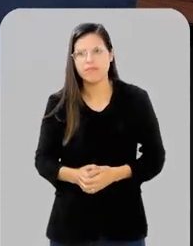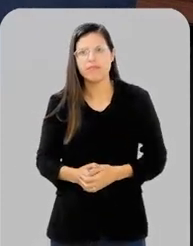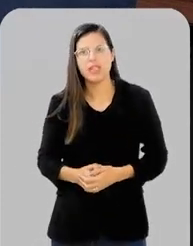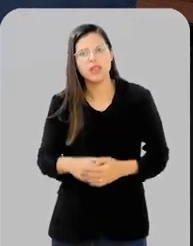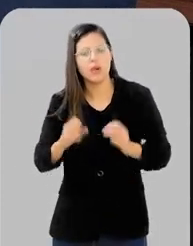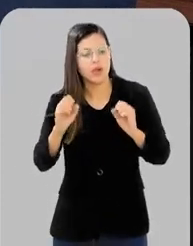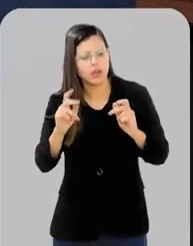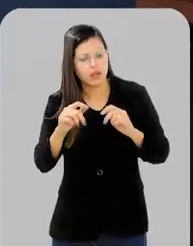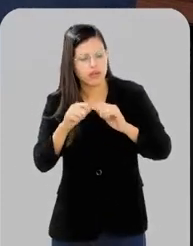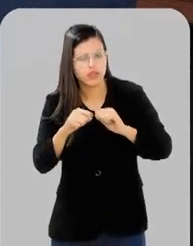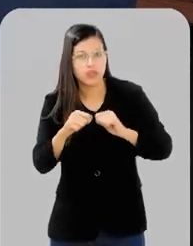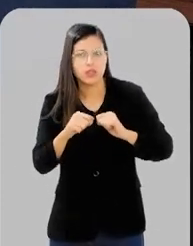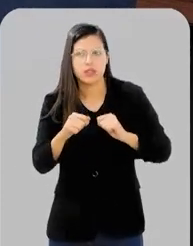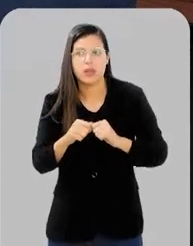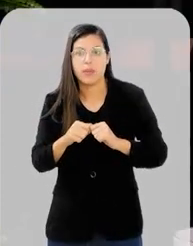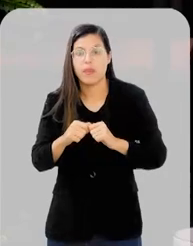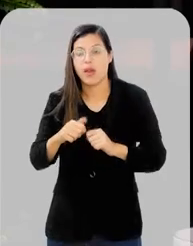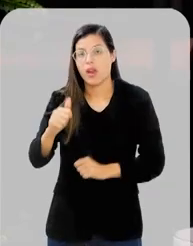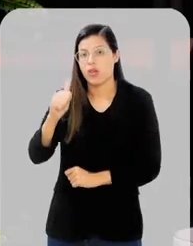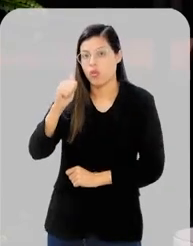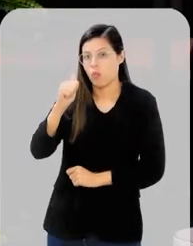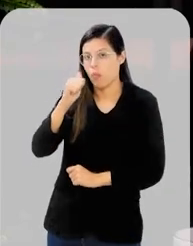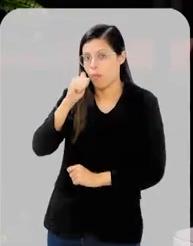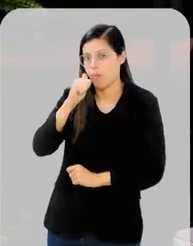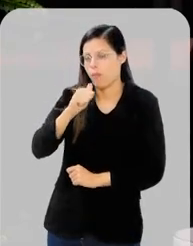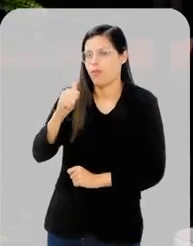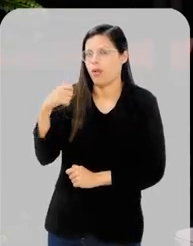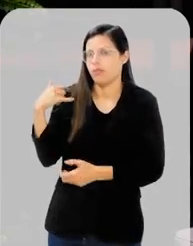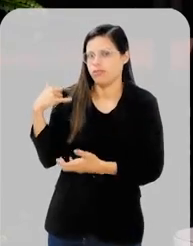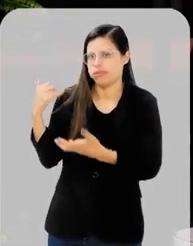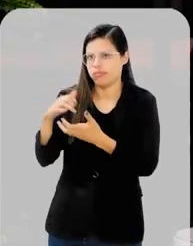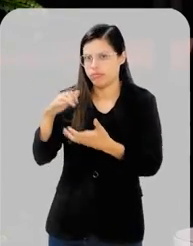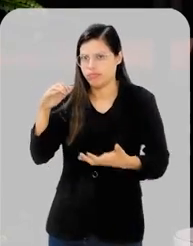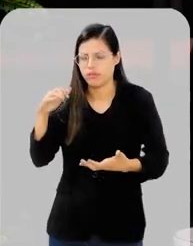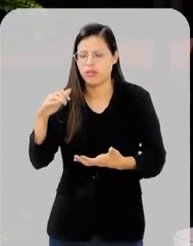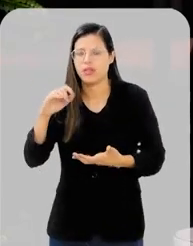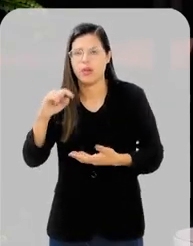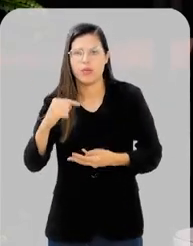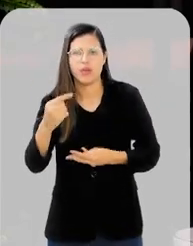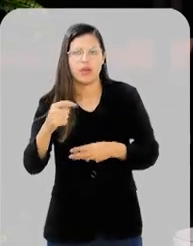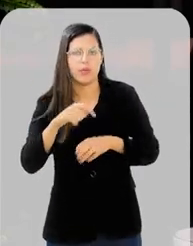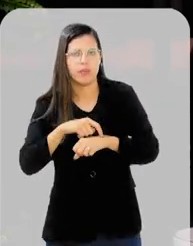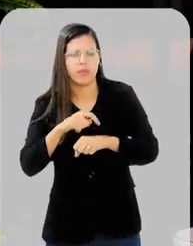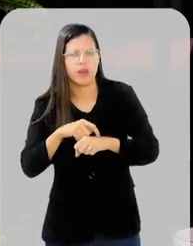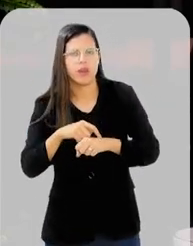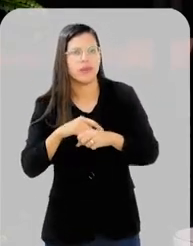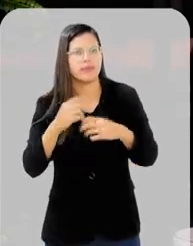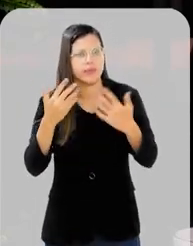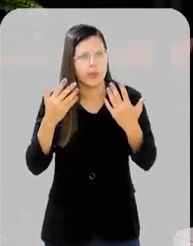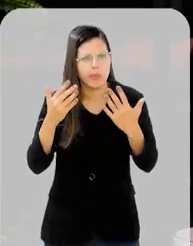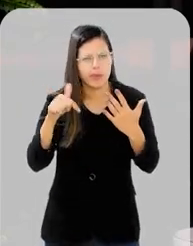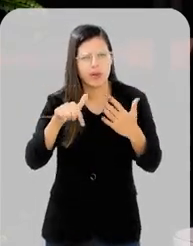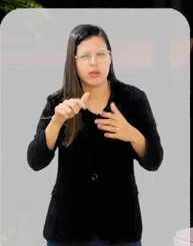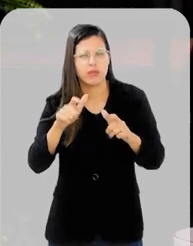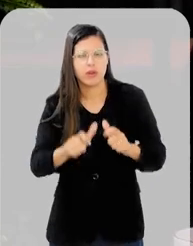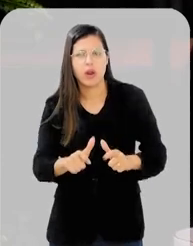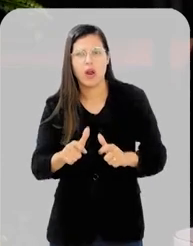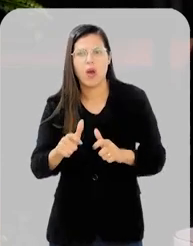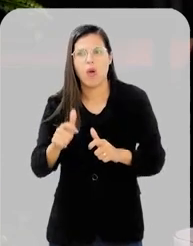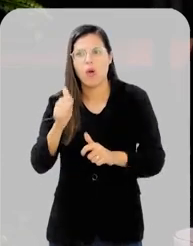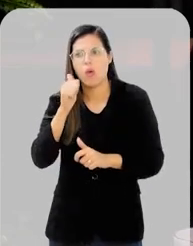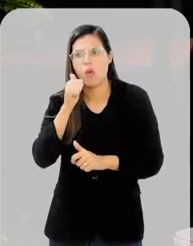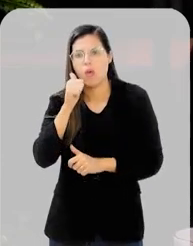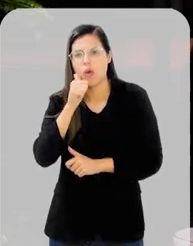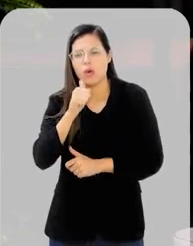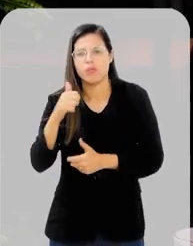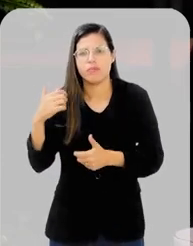o asfalto feito tudo bonitinho aí uma senhora Depois que a gente passa ali aquele momentinho da da festividade na naquele local uma senhora me procura